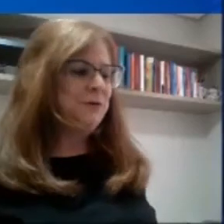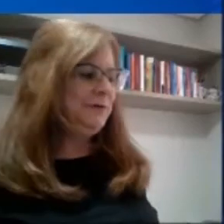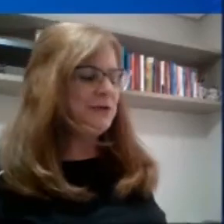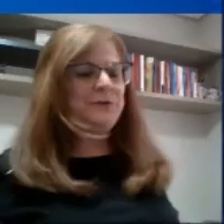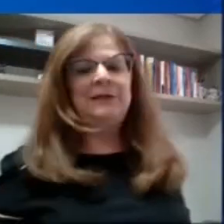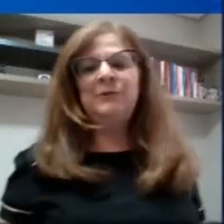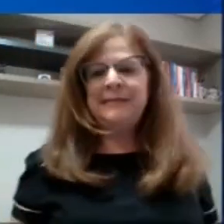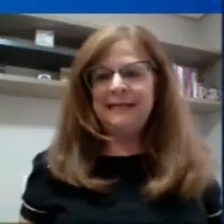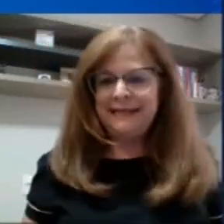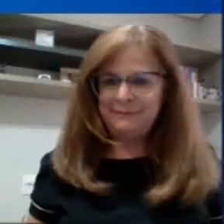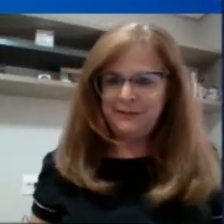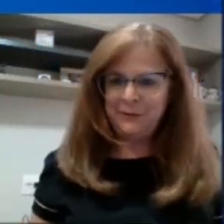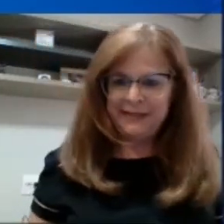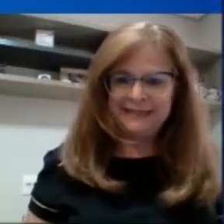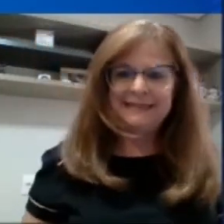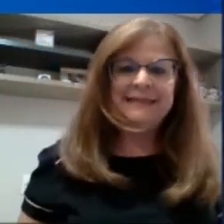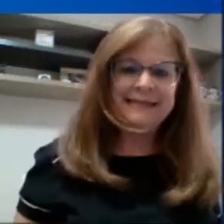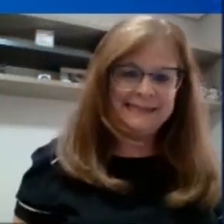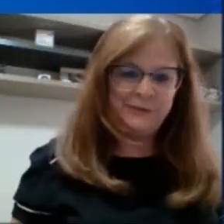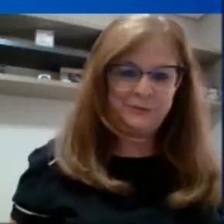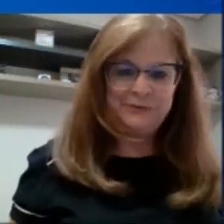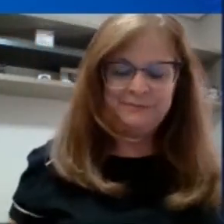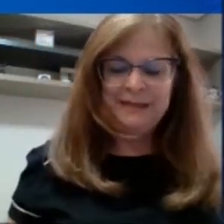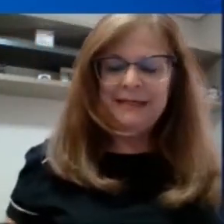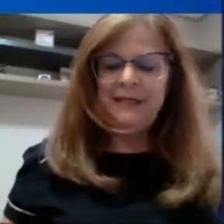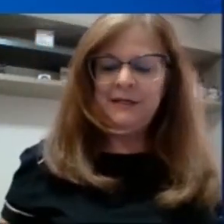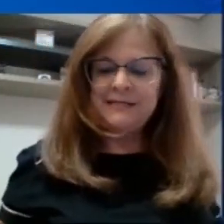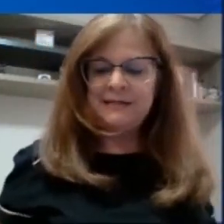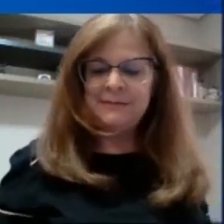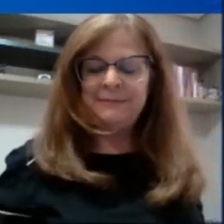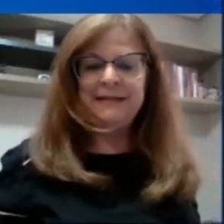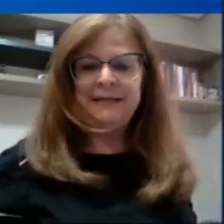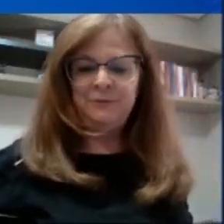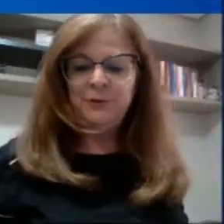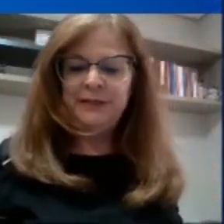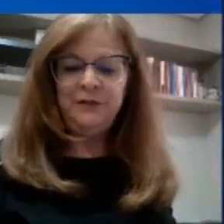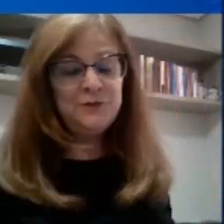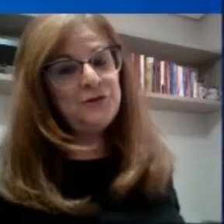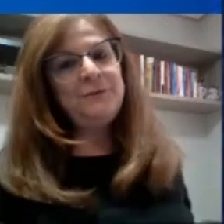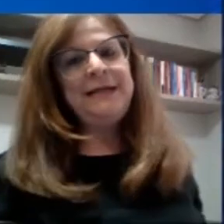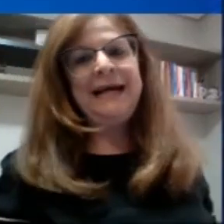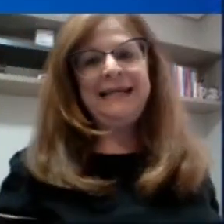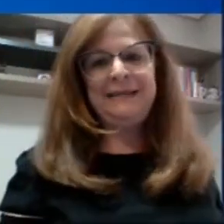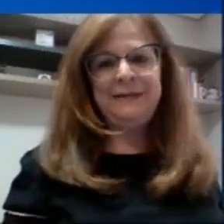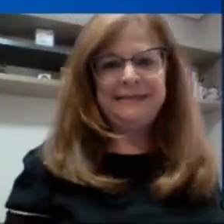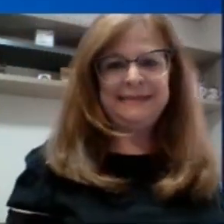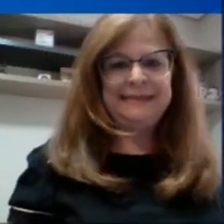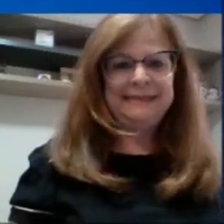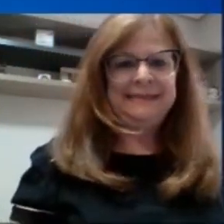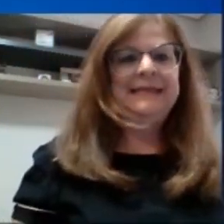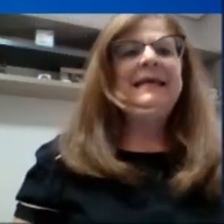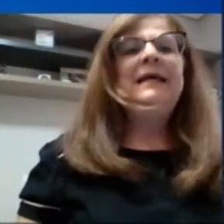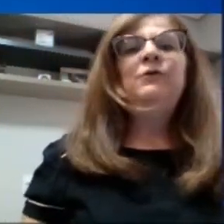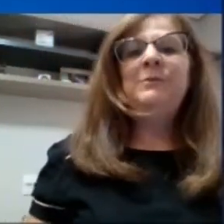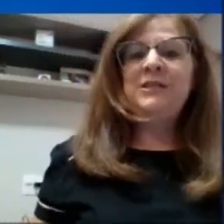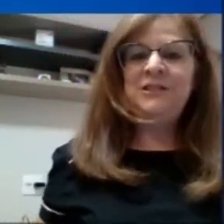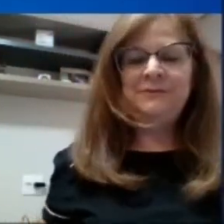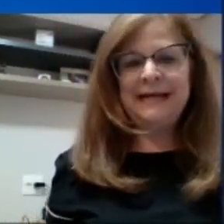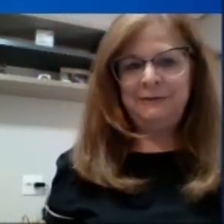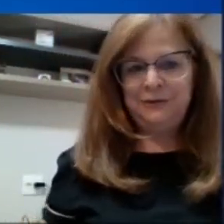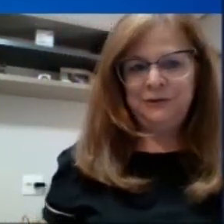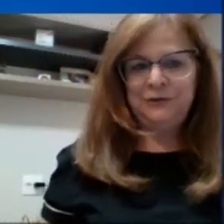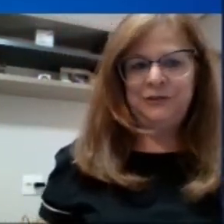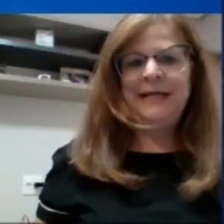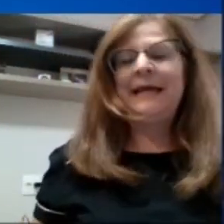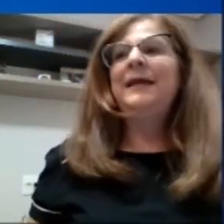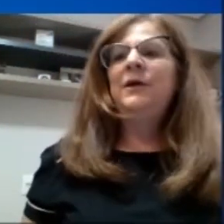sou a professora Lúcia Helena Menoia da Silva e nós vamos aprender um pouquinho sobre a Libras. O objetivo da